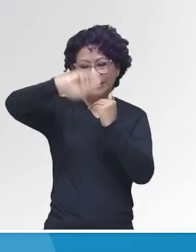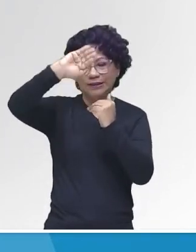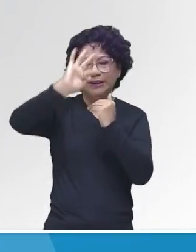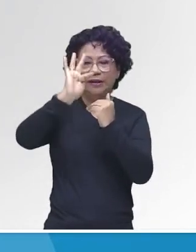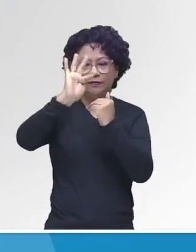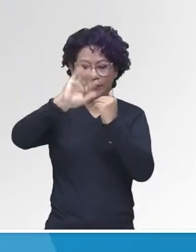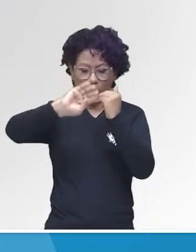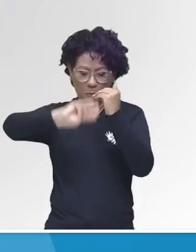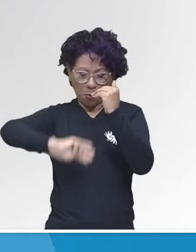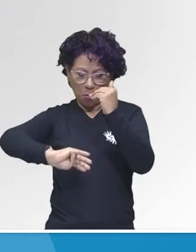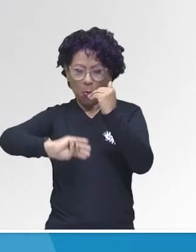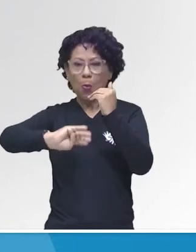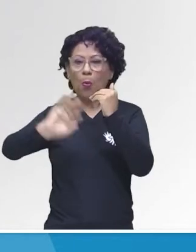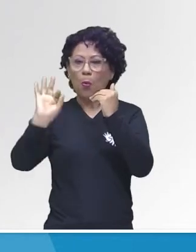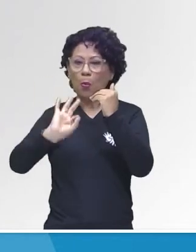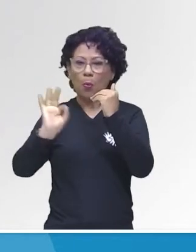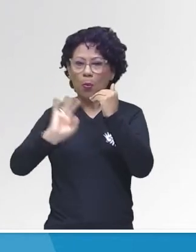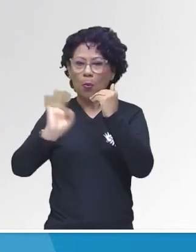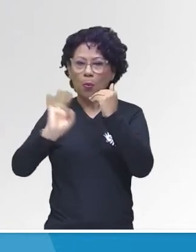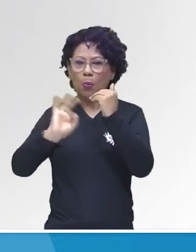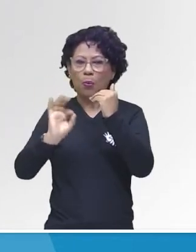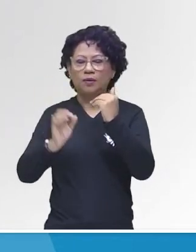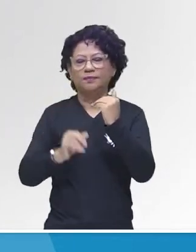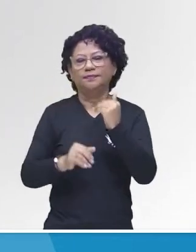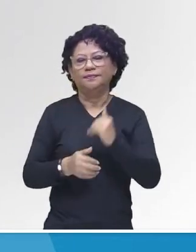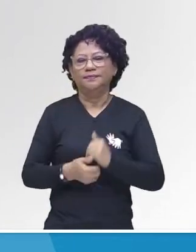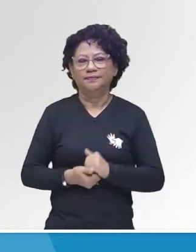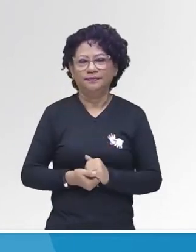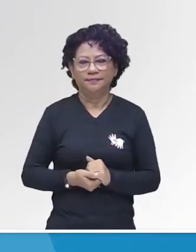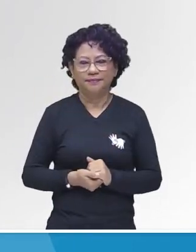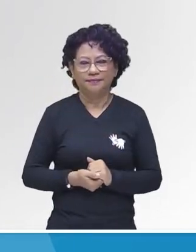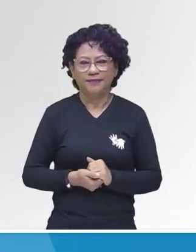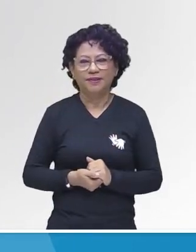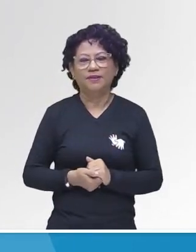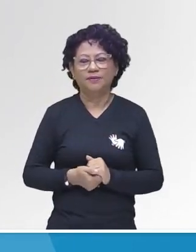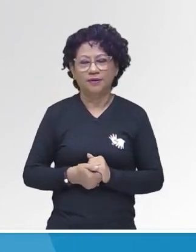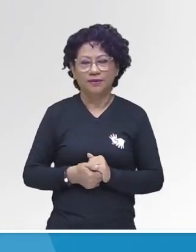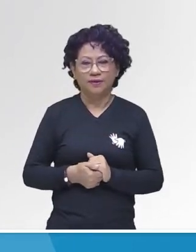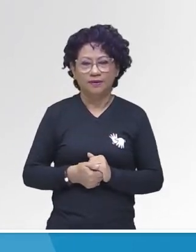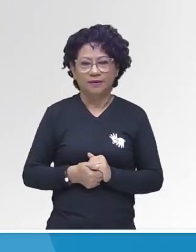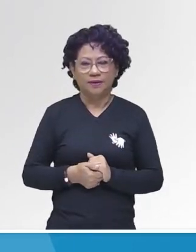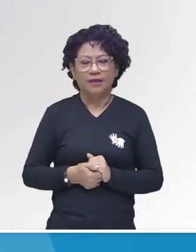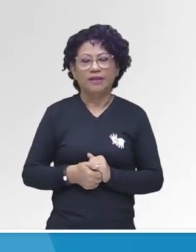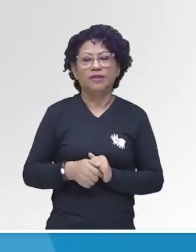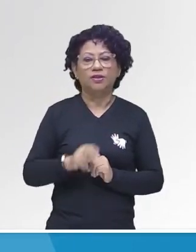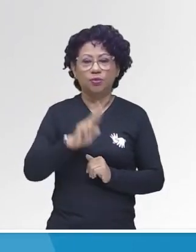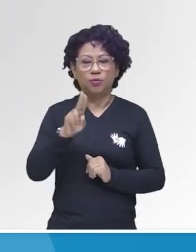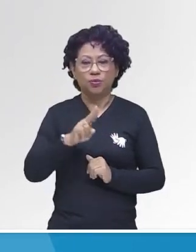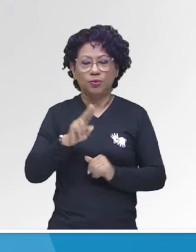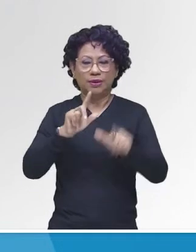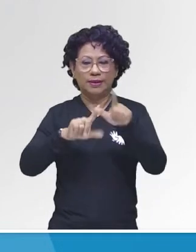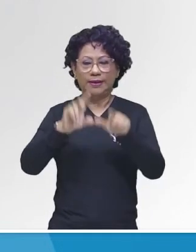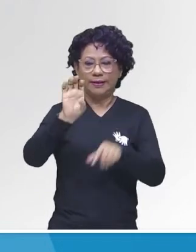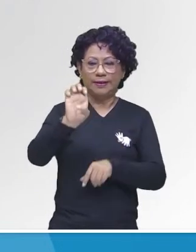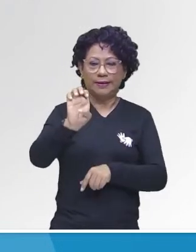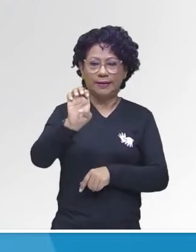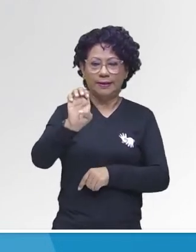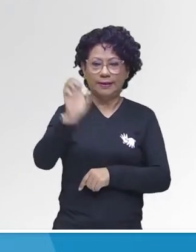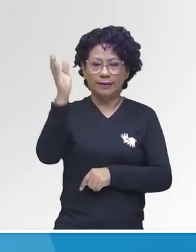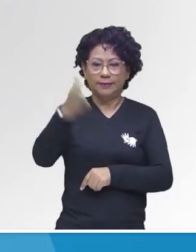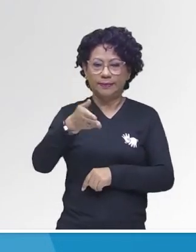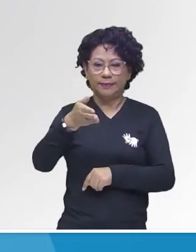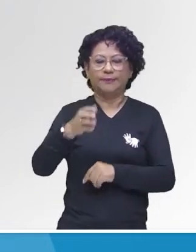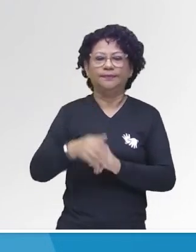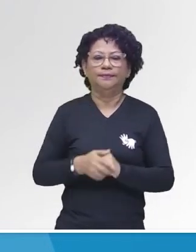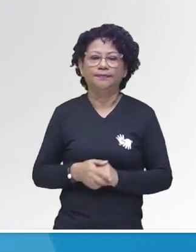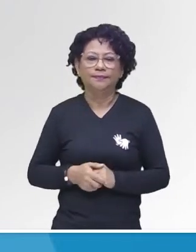F não pertence, né, a gente utiliza aquele tracinho, ele não pertence ao plano alfa, tá bom? Depois